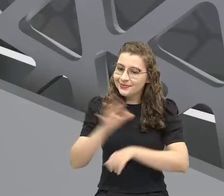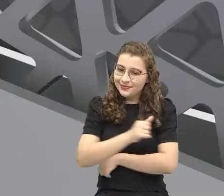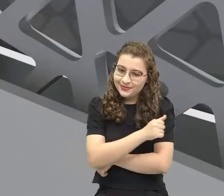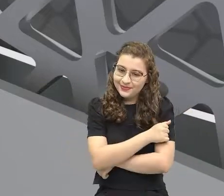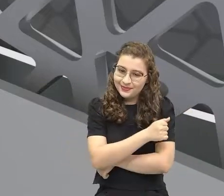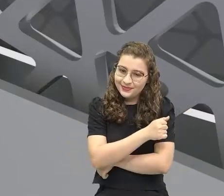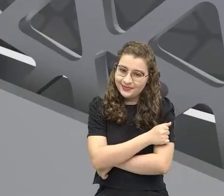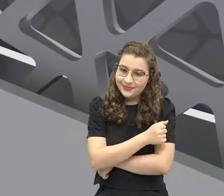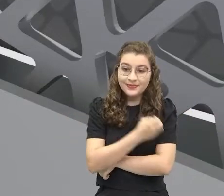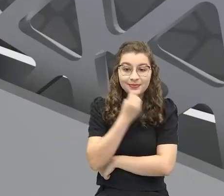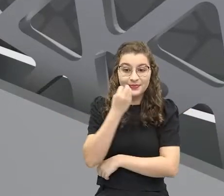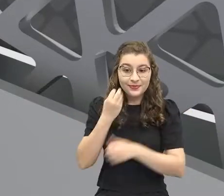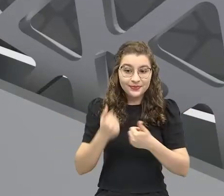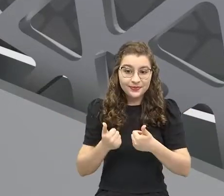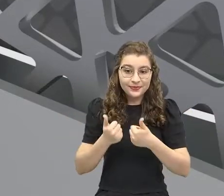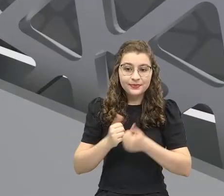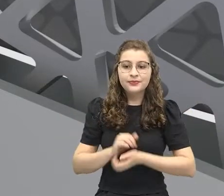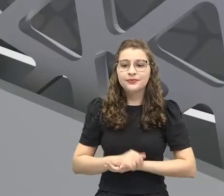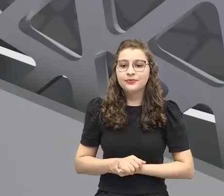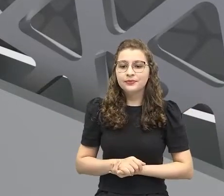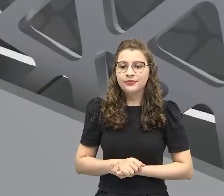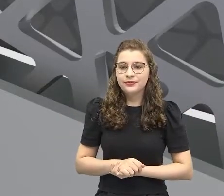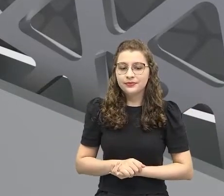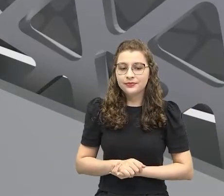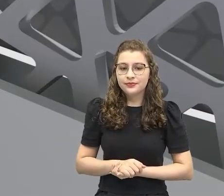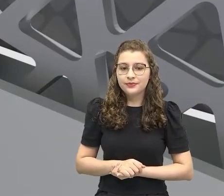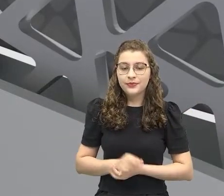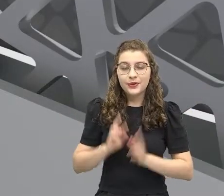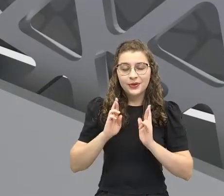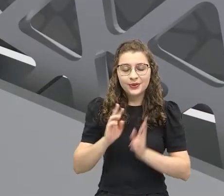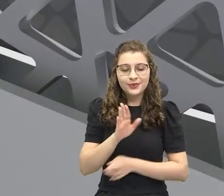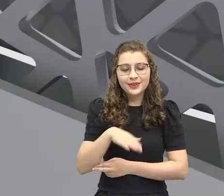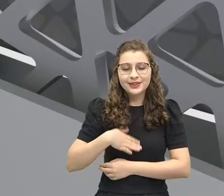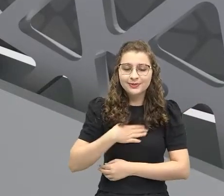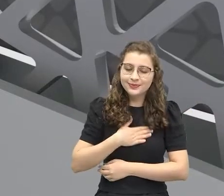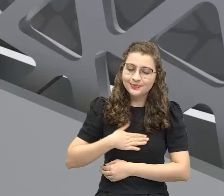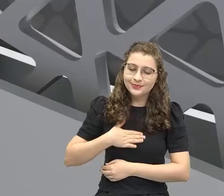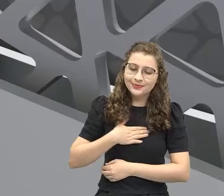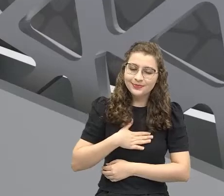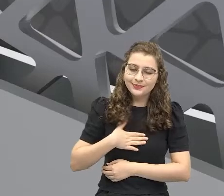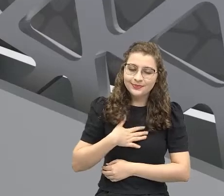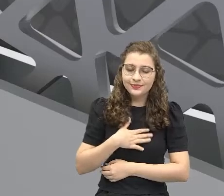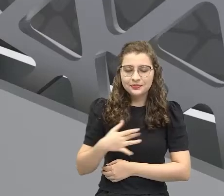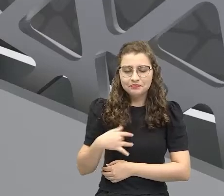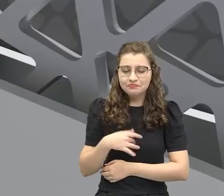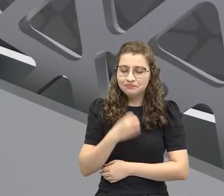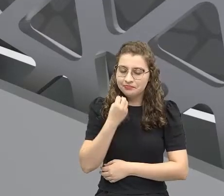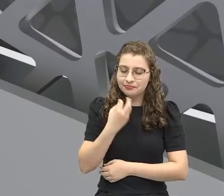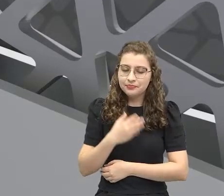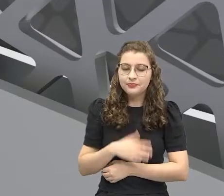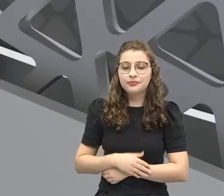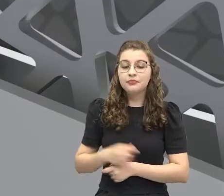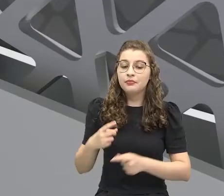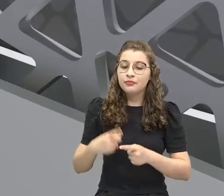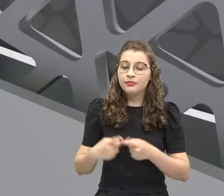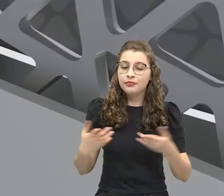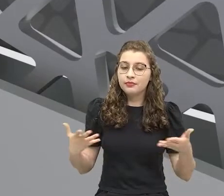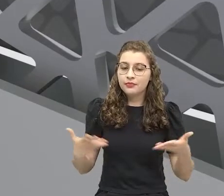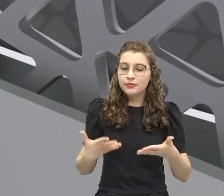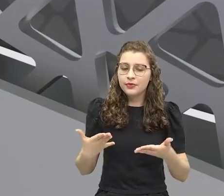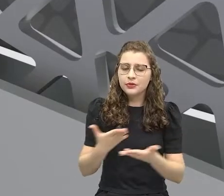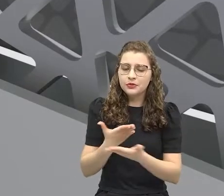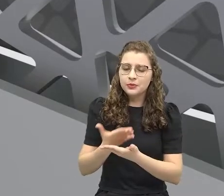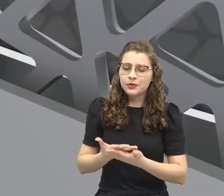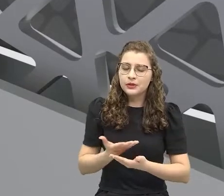meus queridos, tudo bem com vocês? Espero que estejam todos muito bem, porque hoje nós iremos ter mais